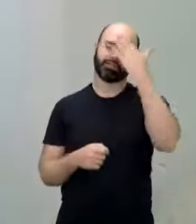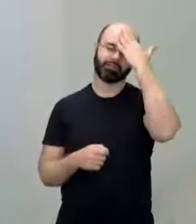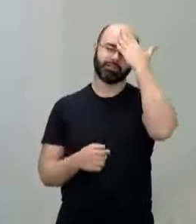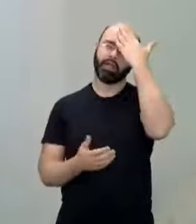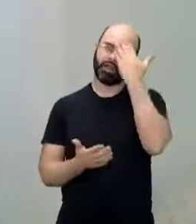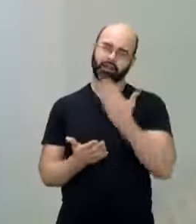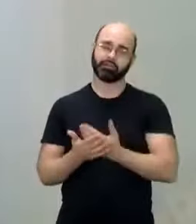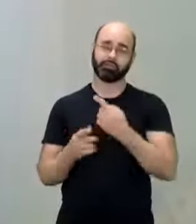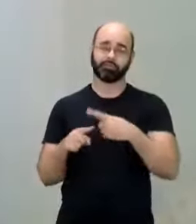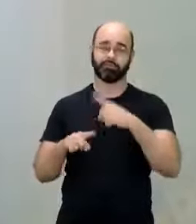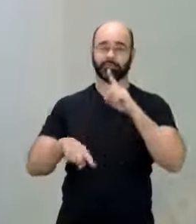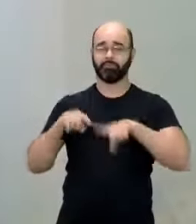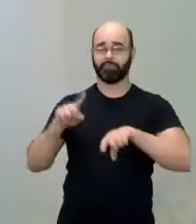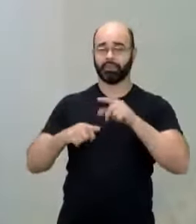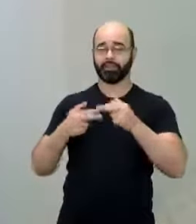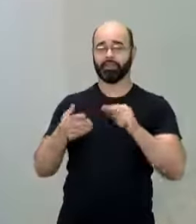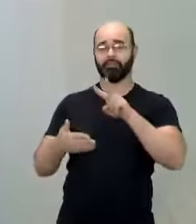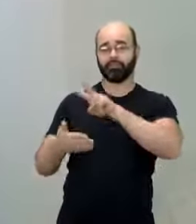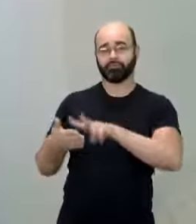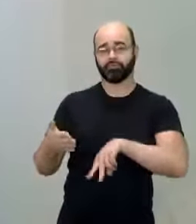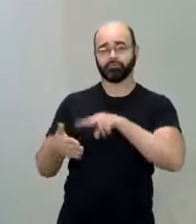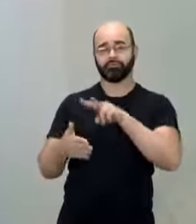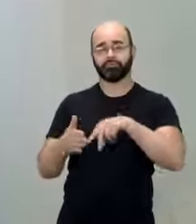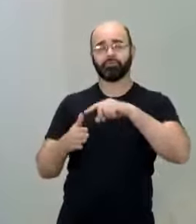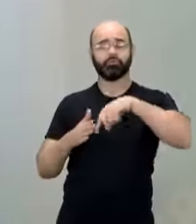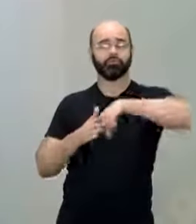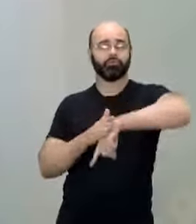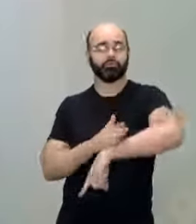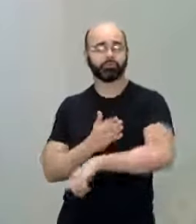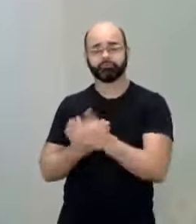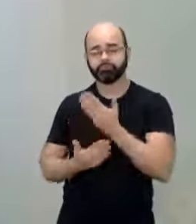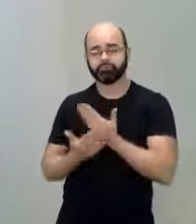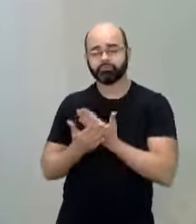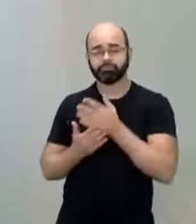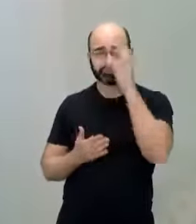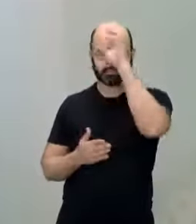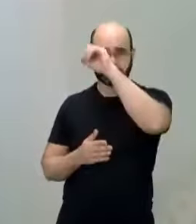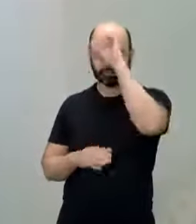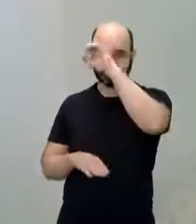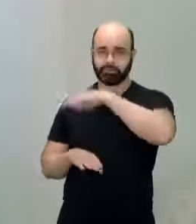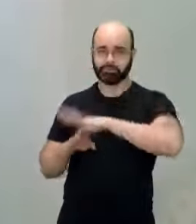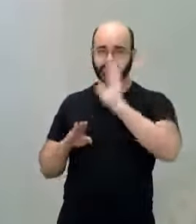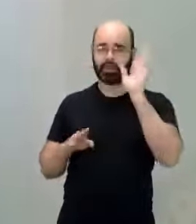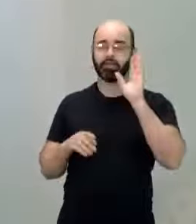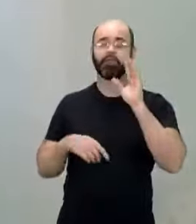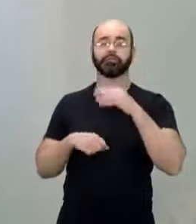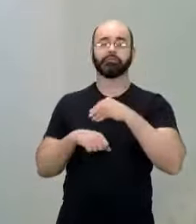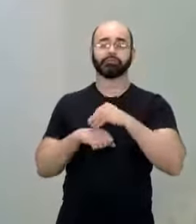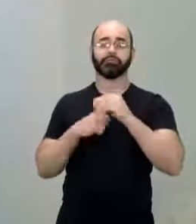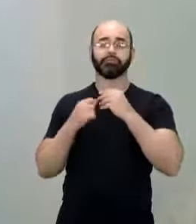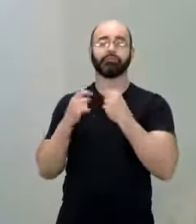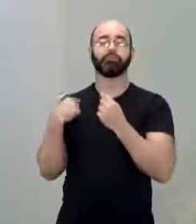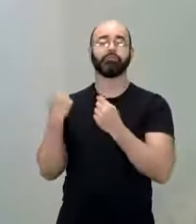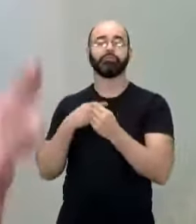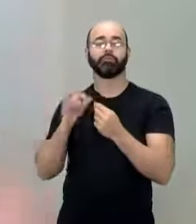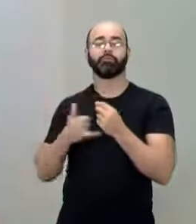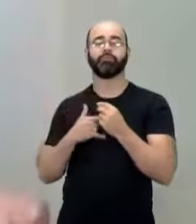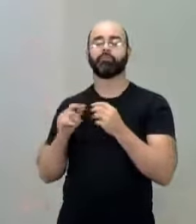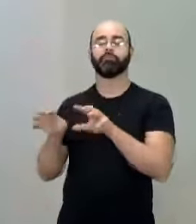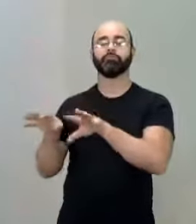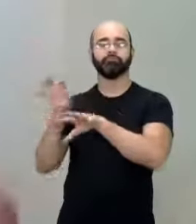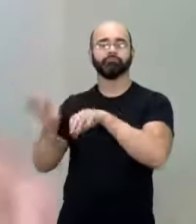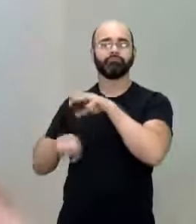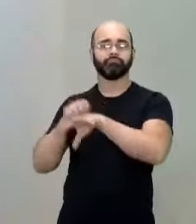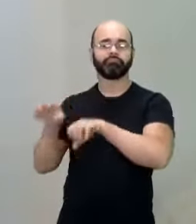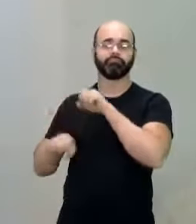que a leitura desses materiais, o aprofundamento nesses materiais, vai trazer cada vez mais insumos para que a gente possa, de verdade,